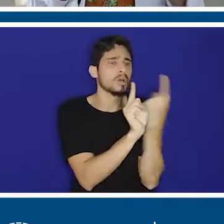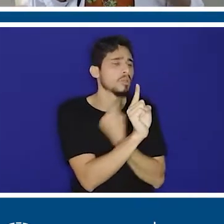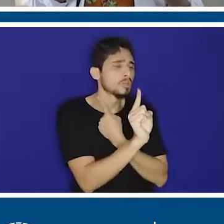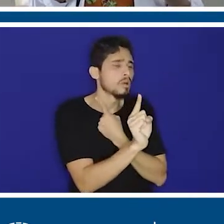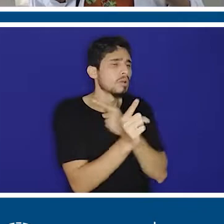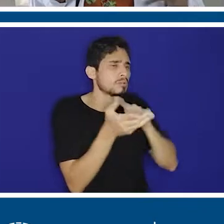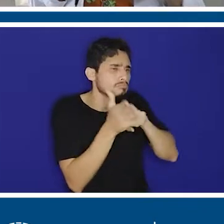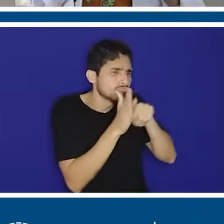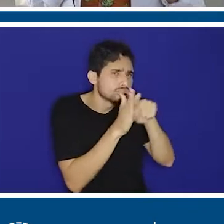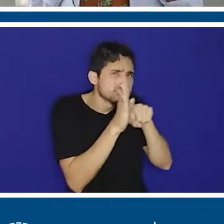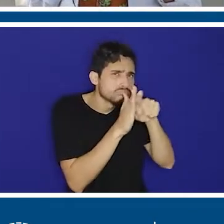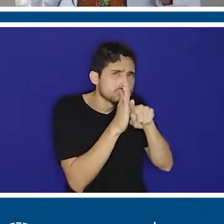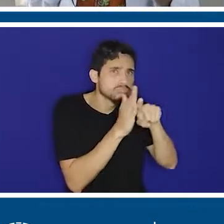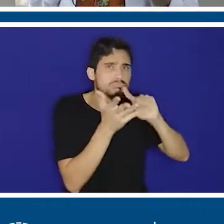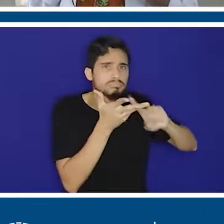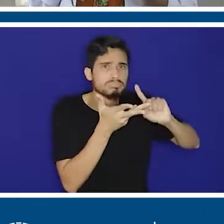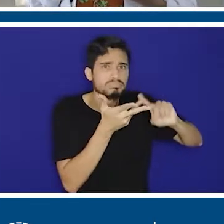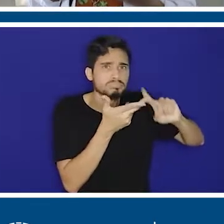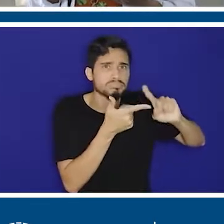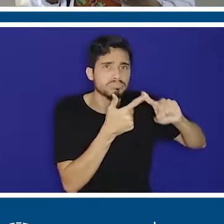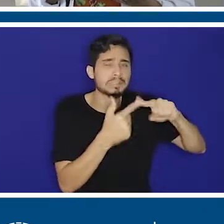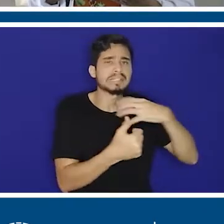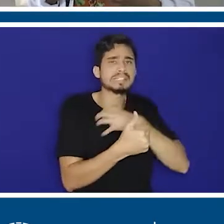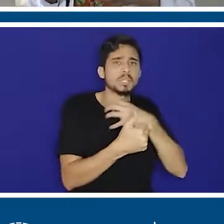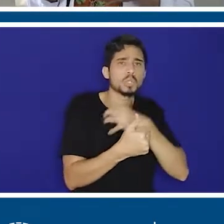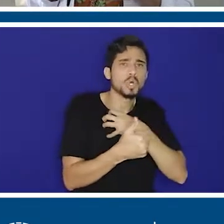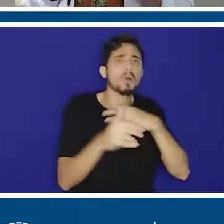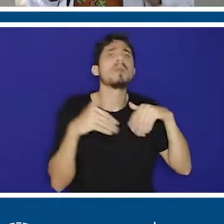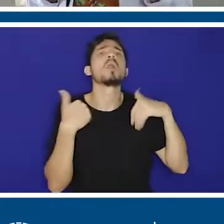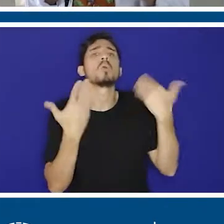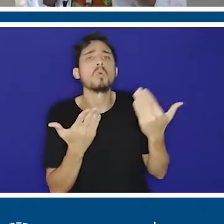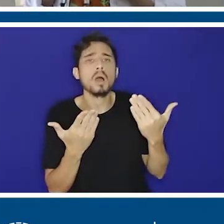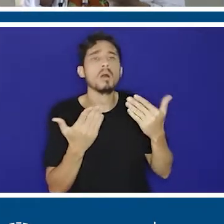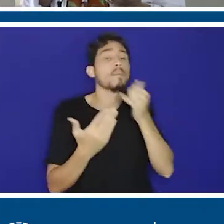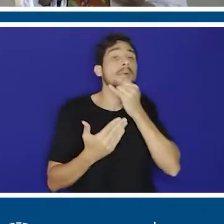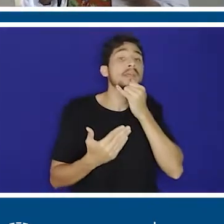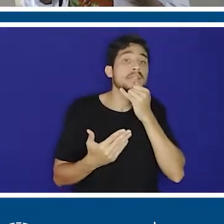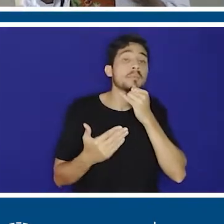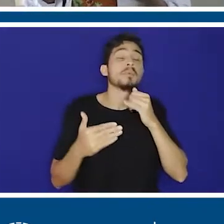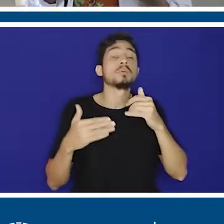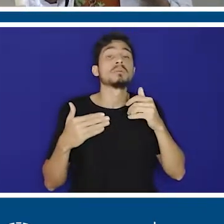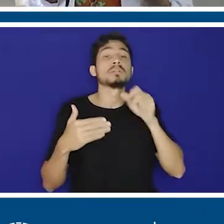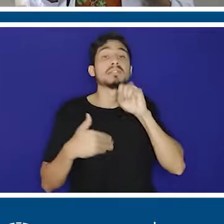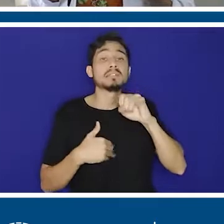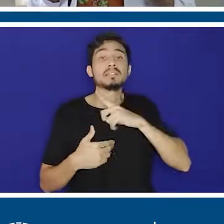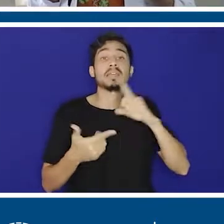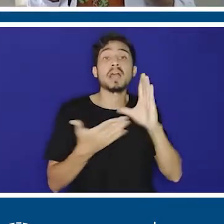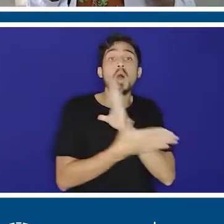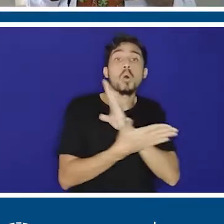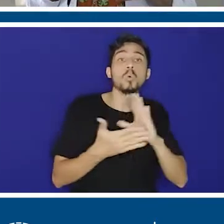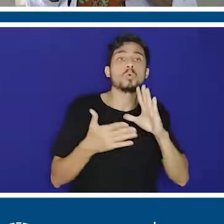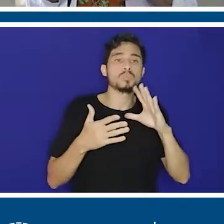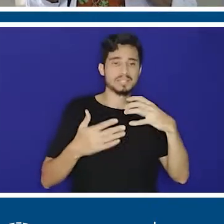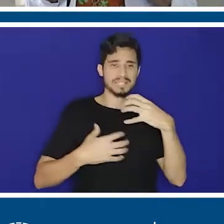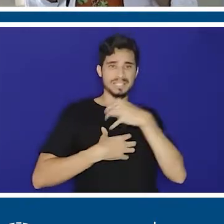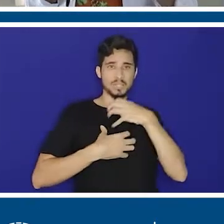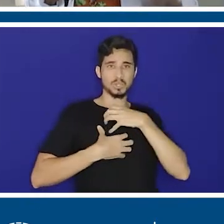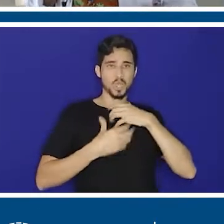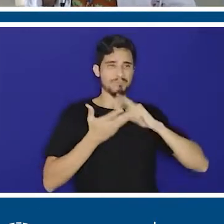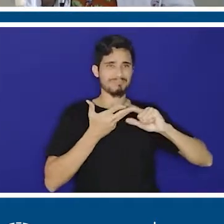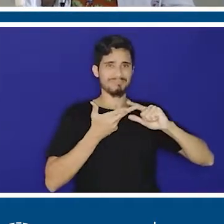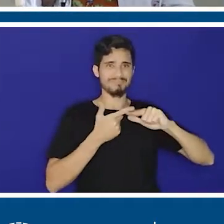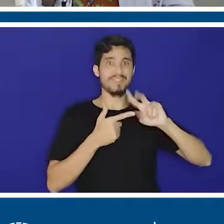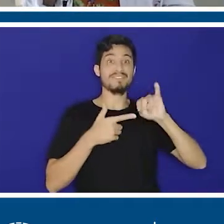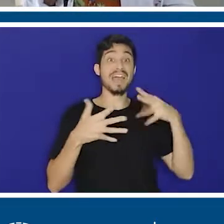é o sintoma, até que ponto aquele sintoma incapacita a criança, né? Para a